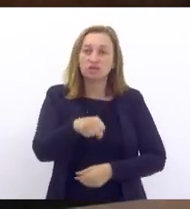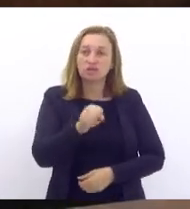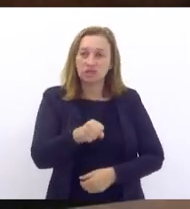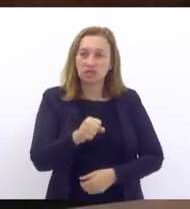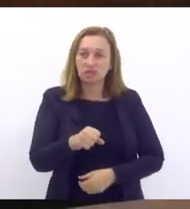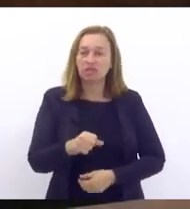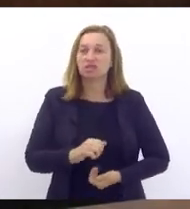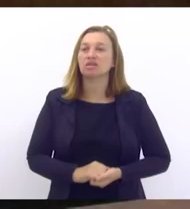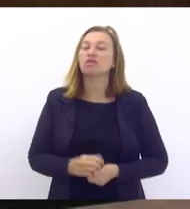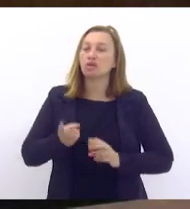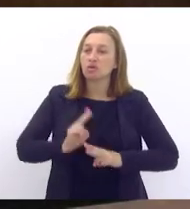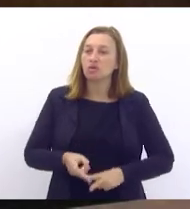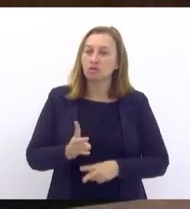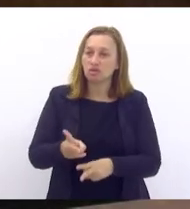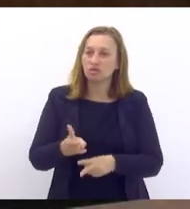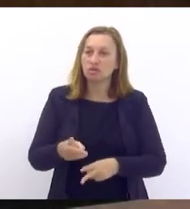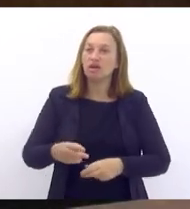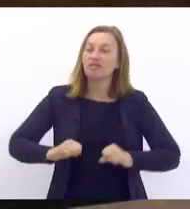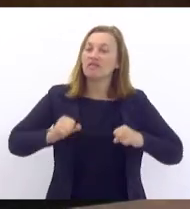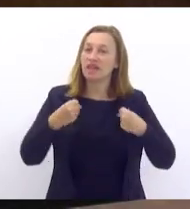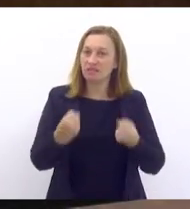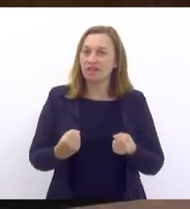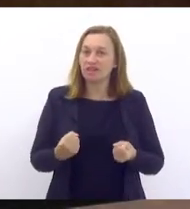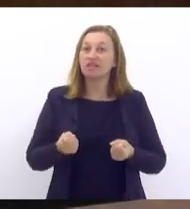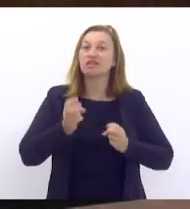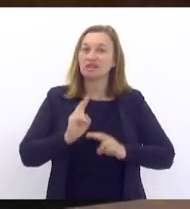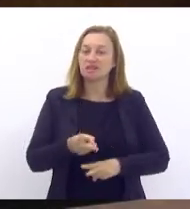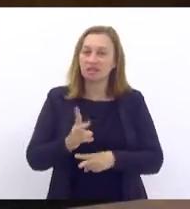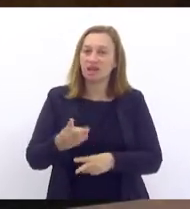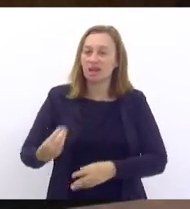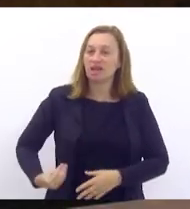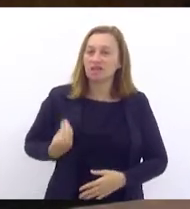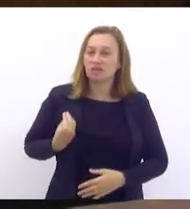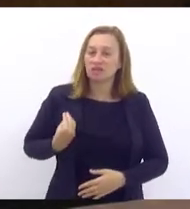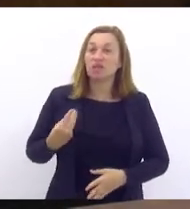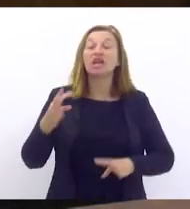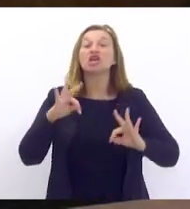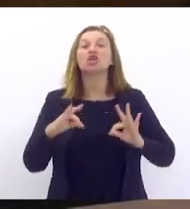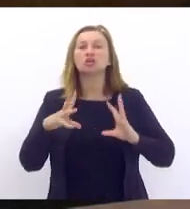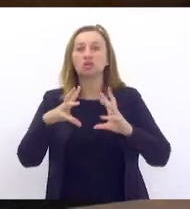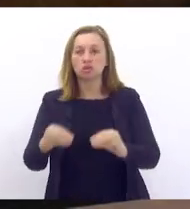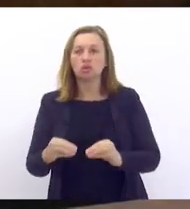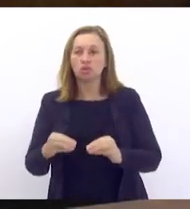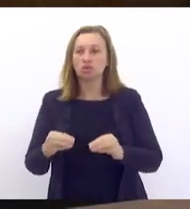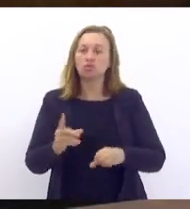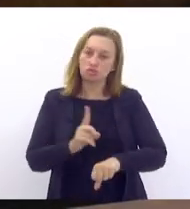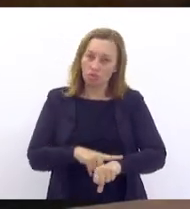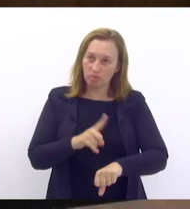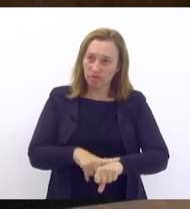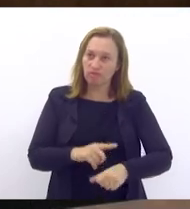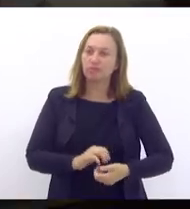e vou continuar defendendo sempre a vida em todas as instâncias.